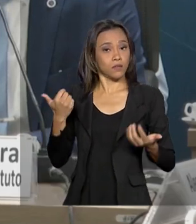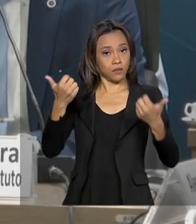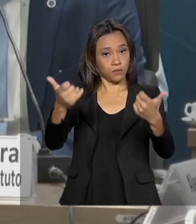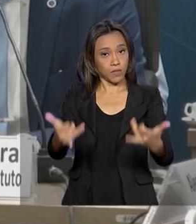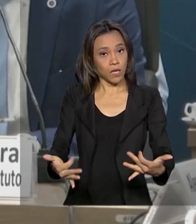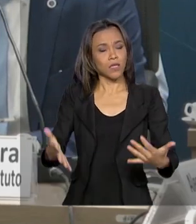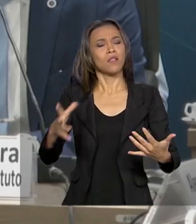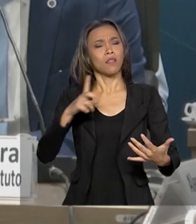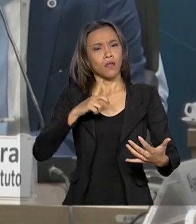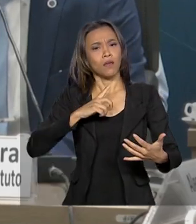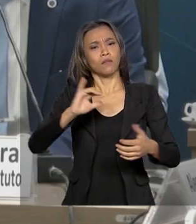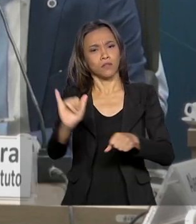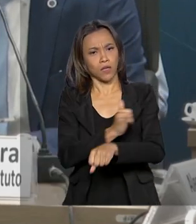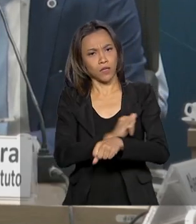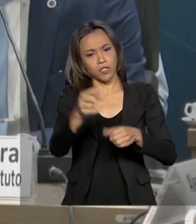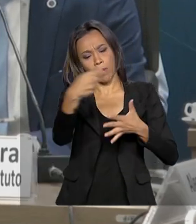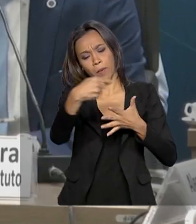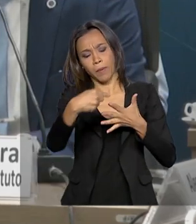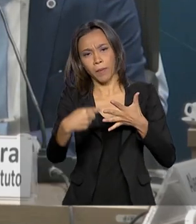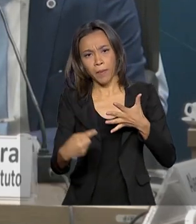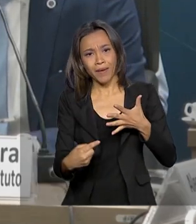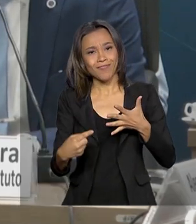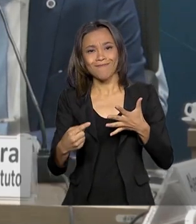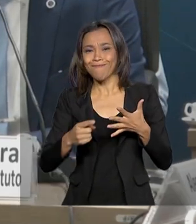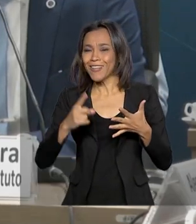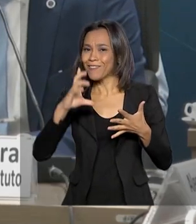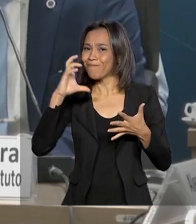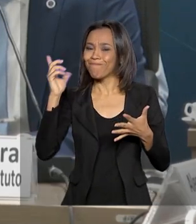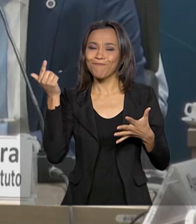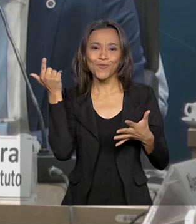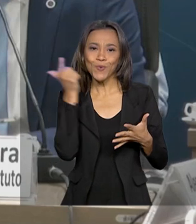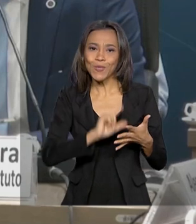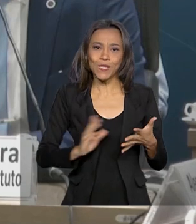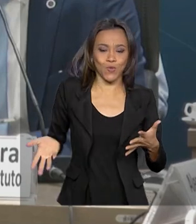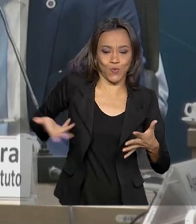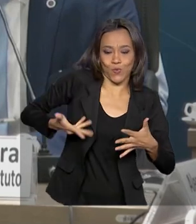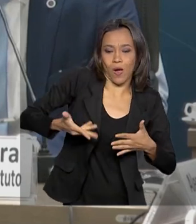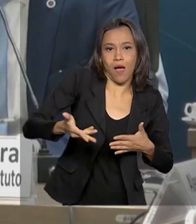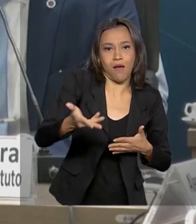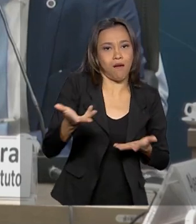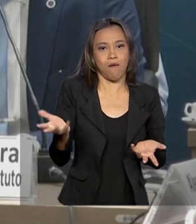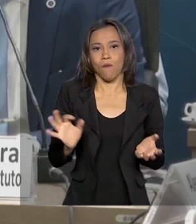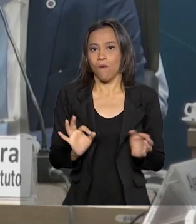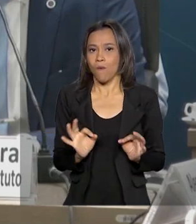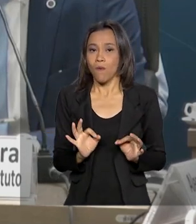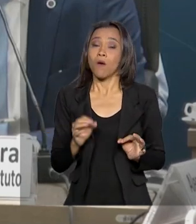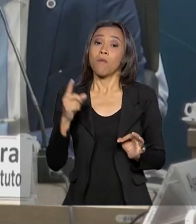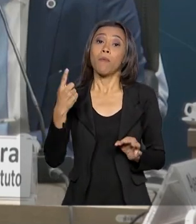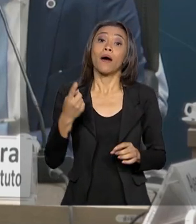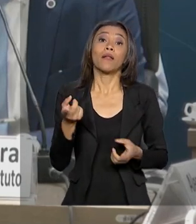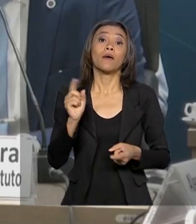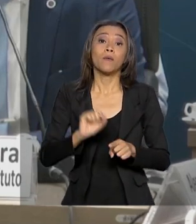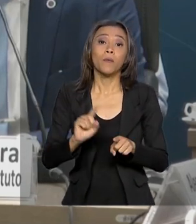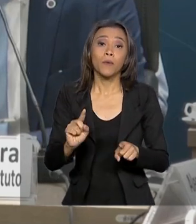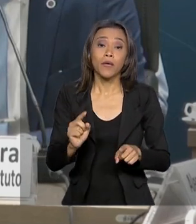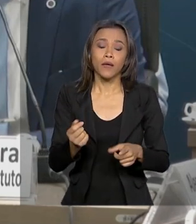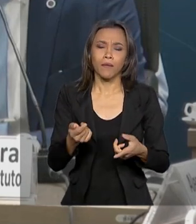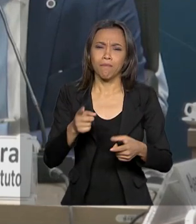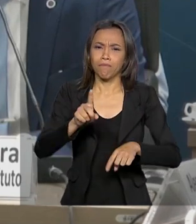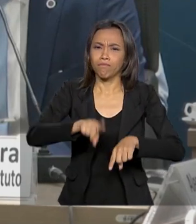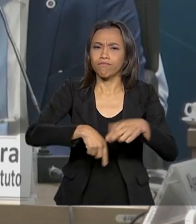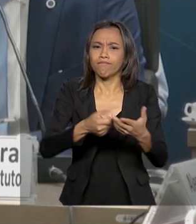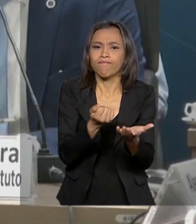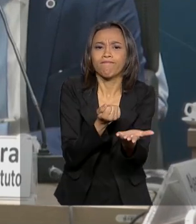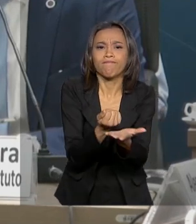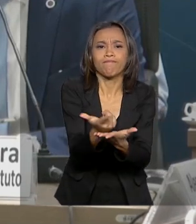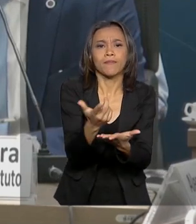já implementadas não foram suficientes para agilizar as autorizações para importações de produtos derivados de canabis